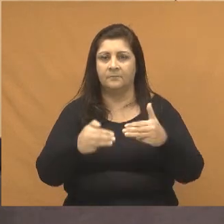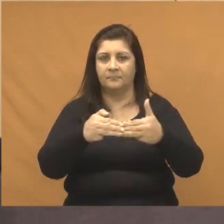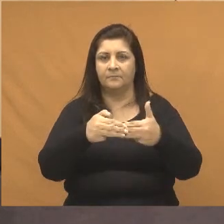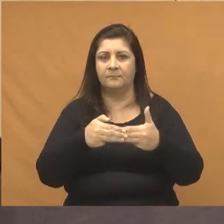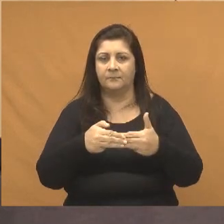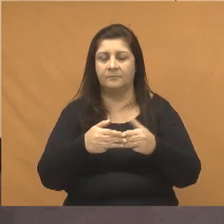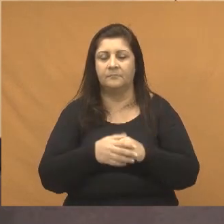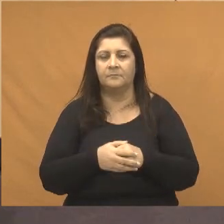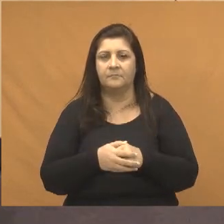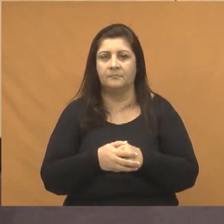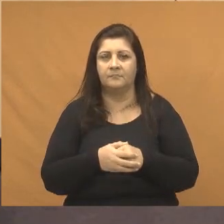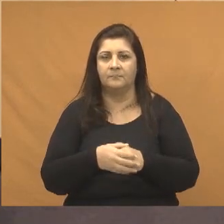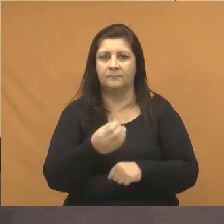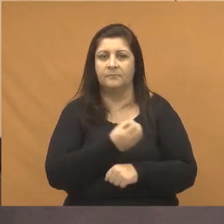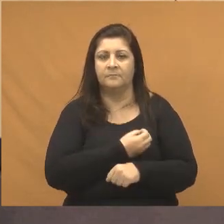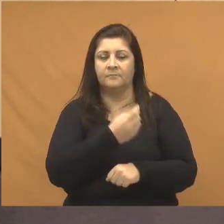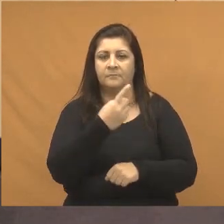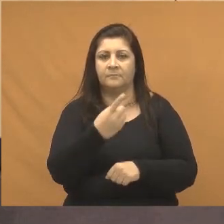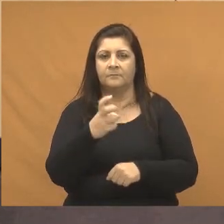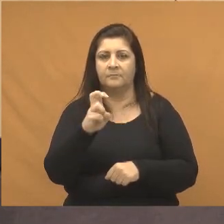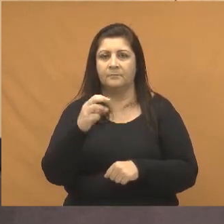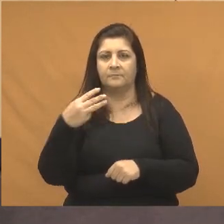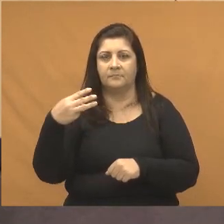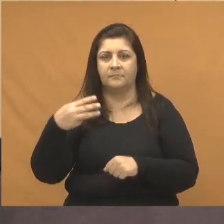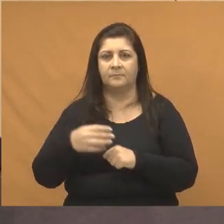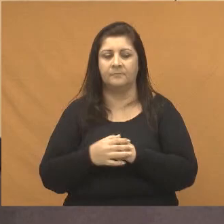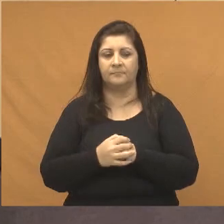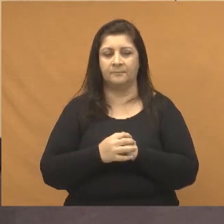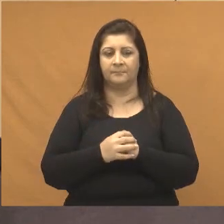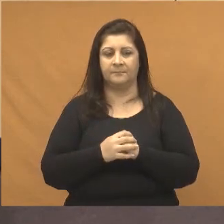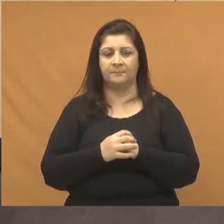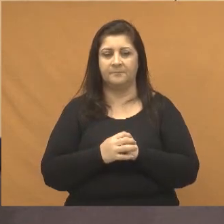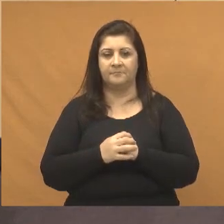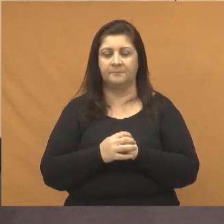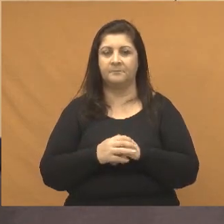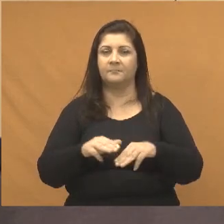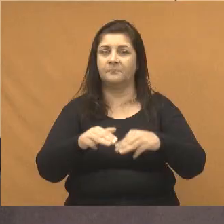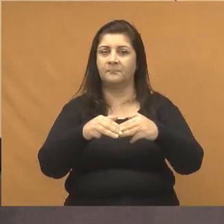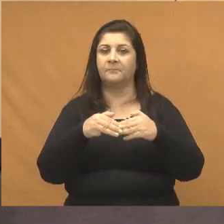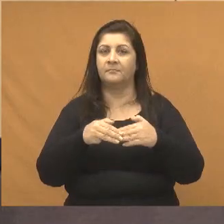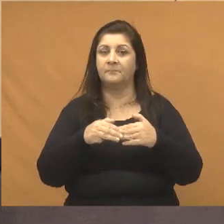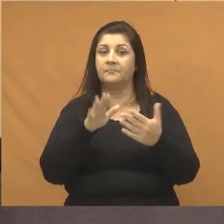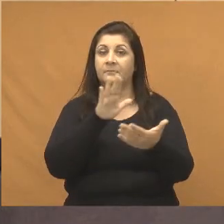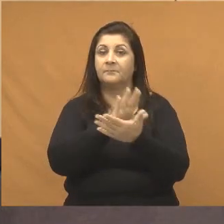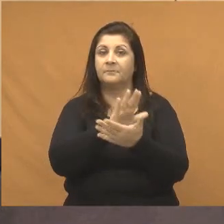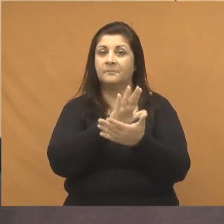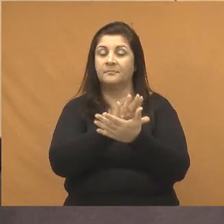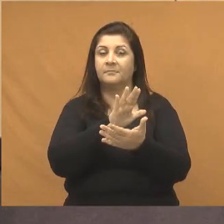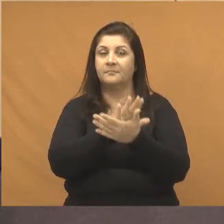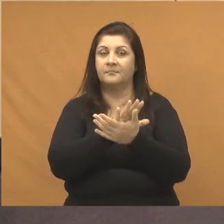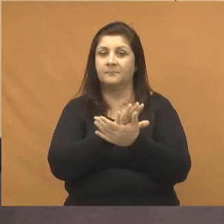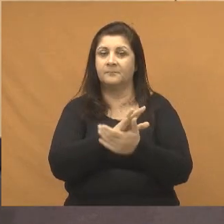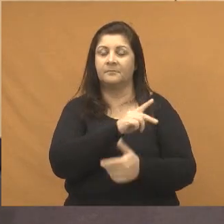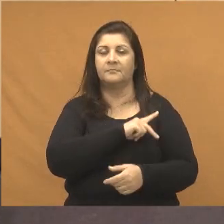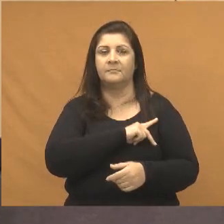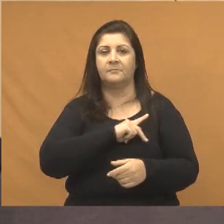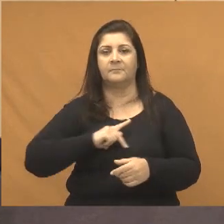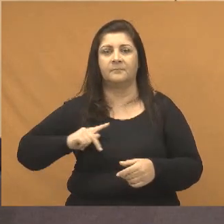Moção número 153, moção congratulatória ao